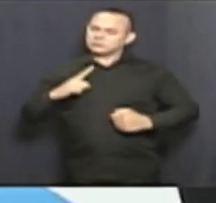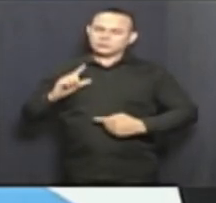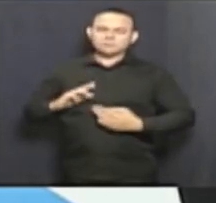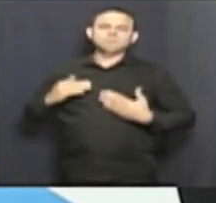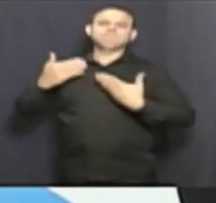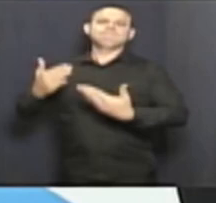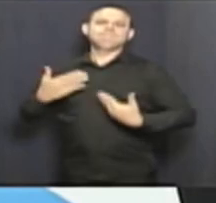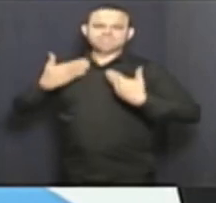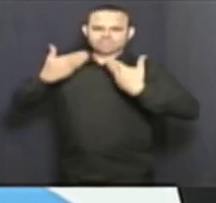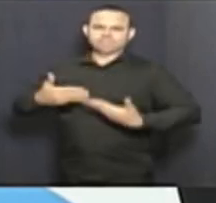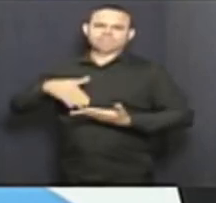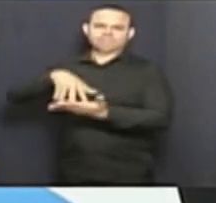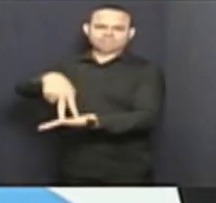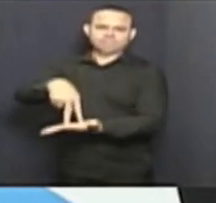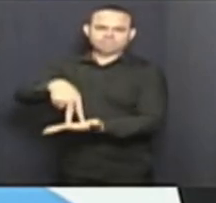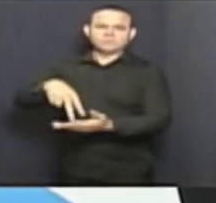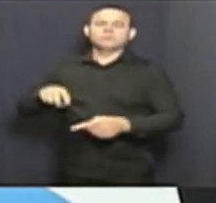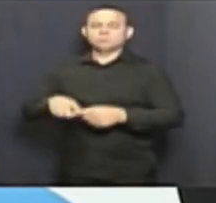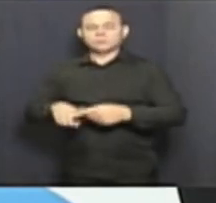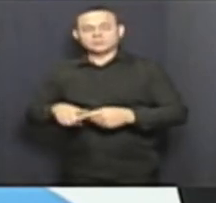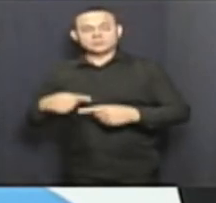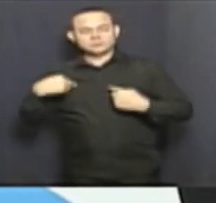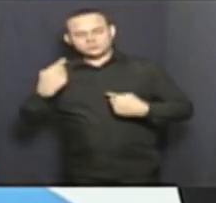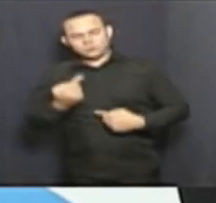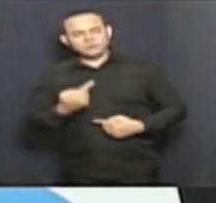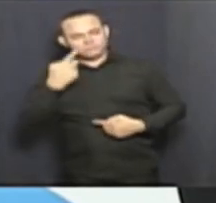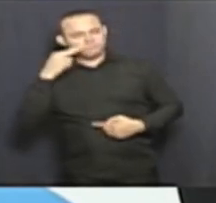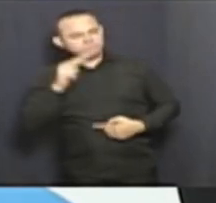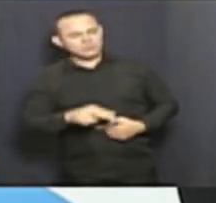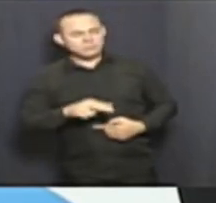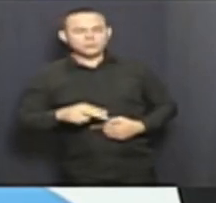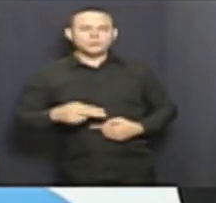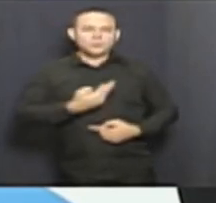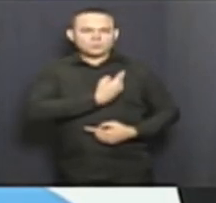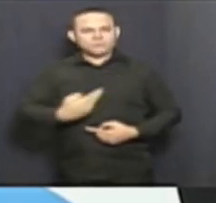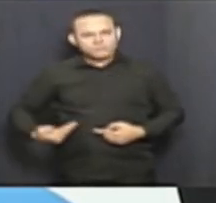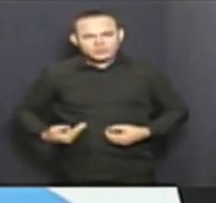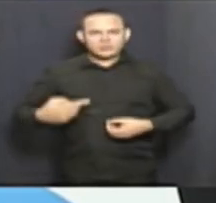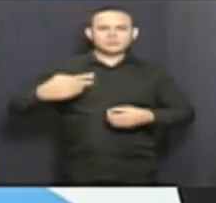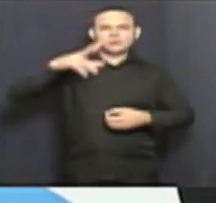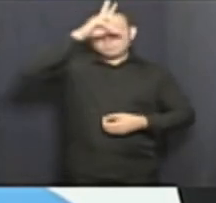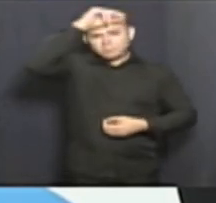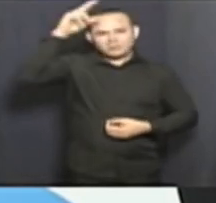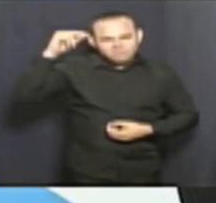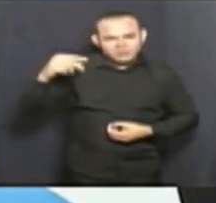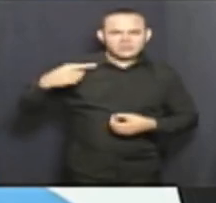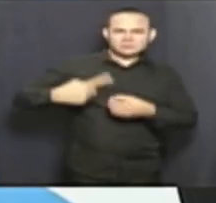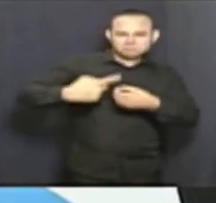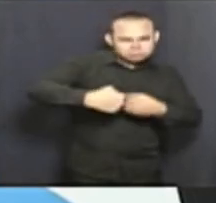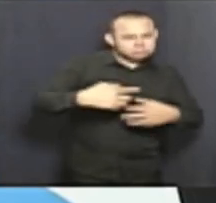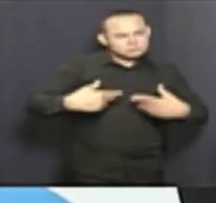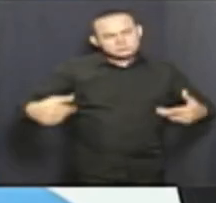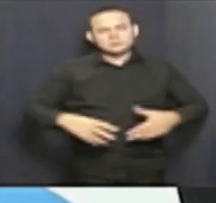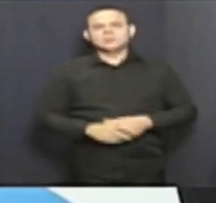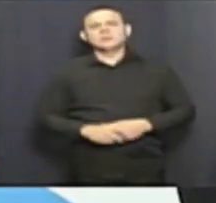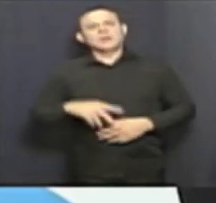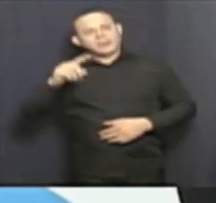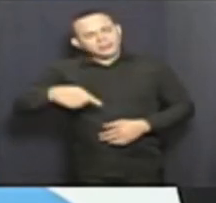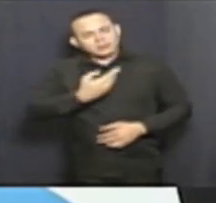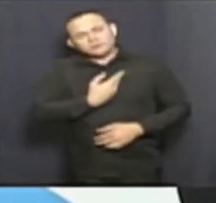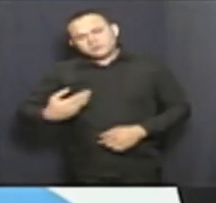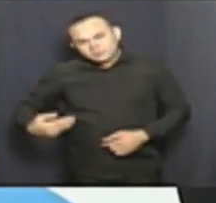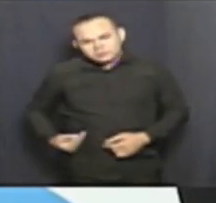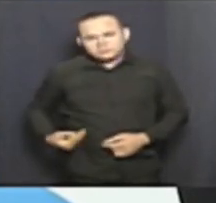prefeito o governador governador não é efetivamente aquele que se apresenta e que se